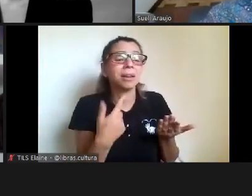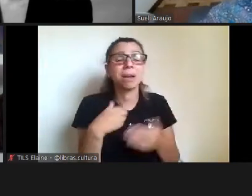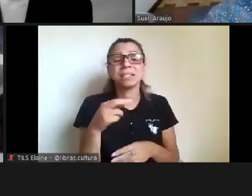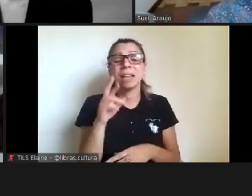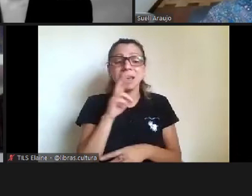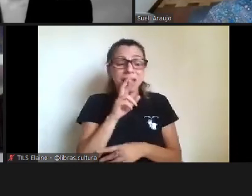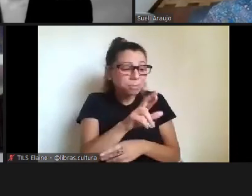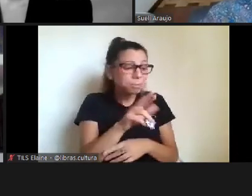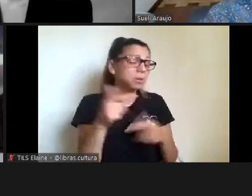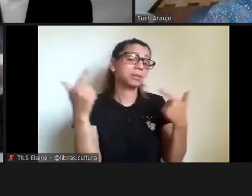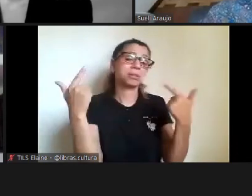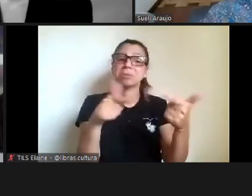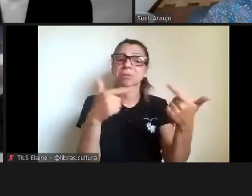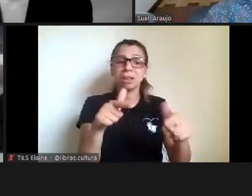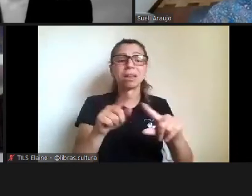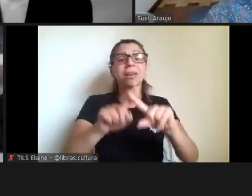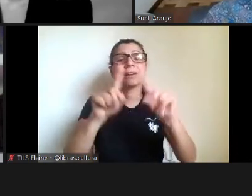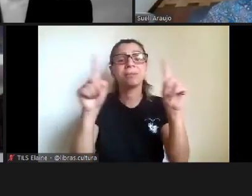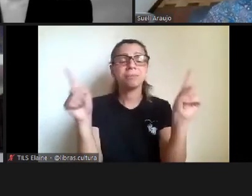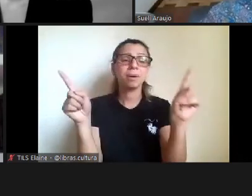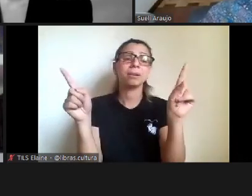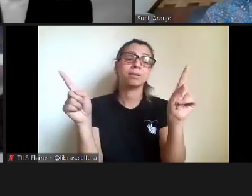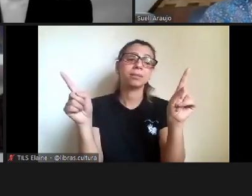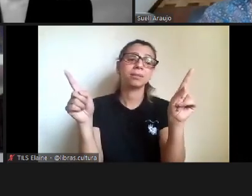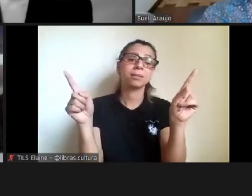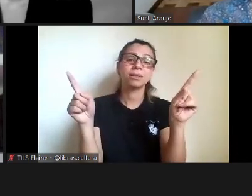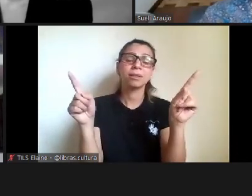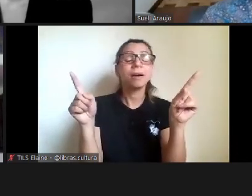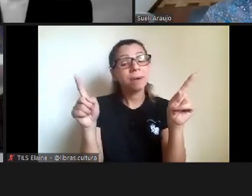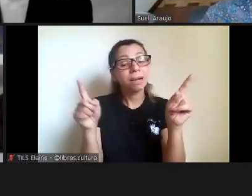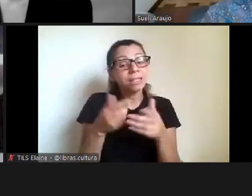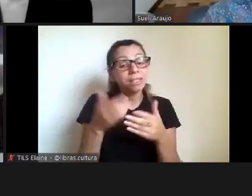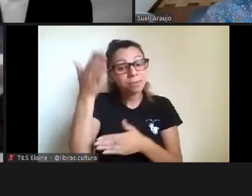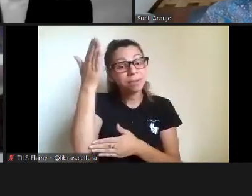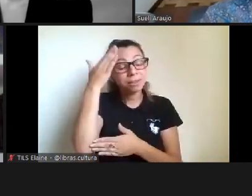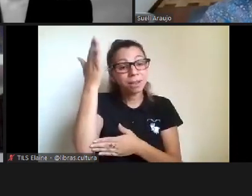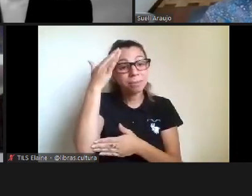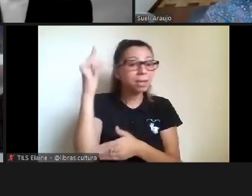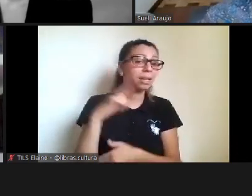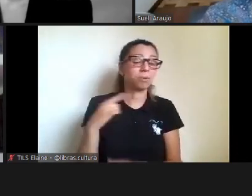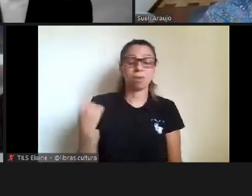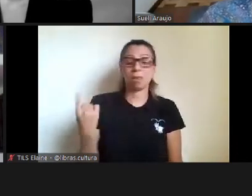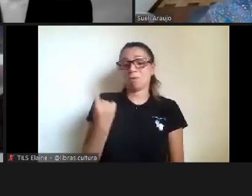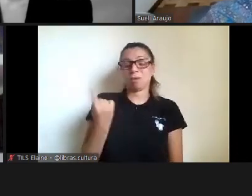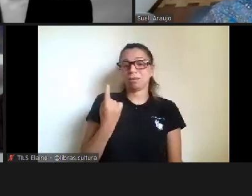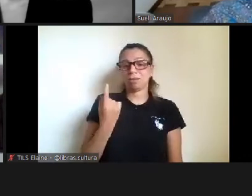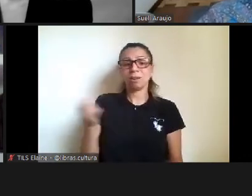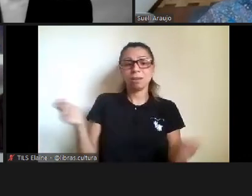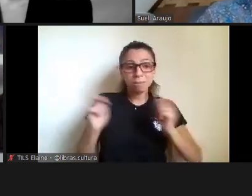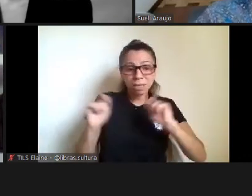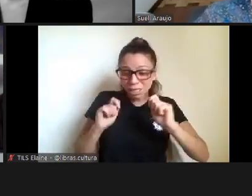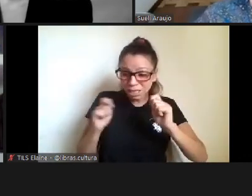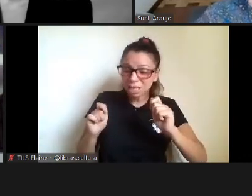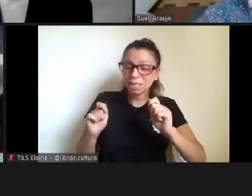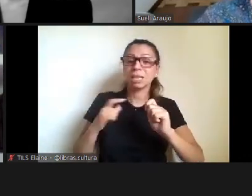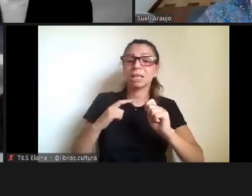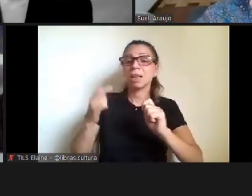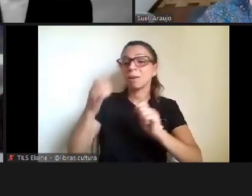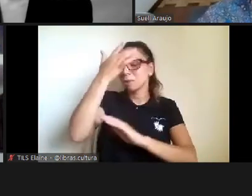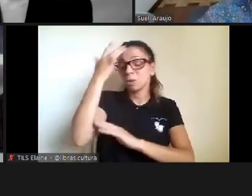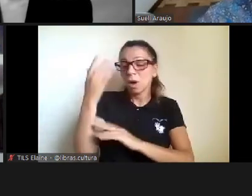pelo menos não tá fazendo. A gente tem mais gente assim também, nesses bloqueios criativos,